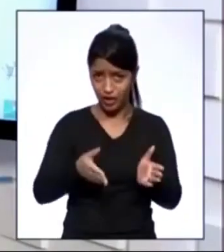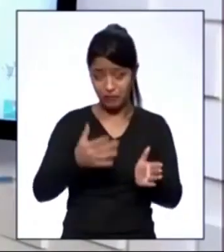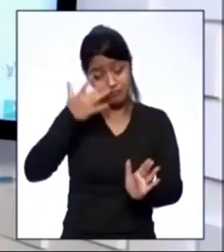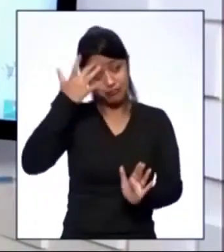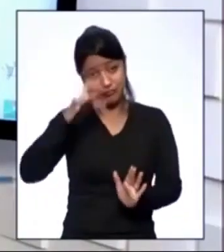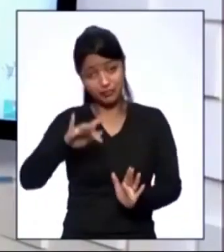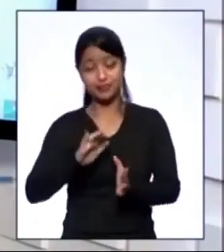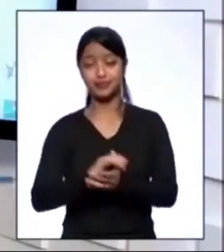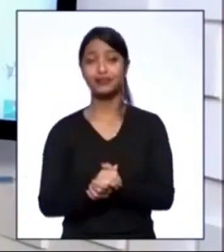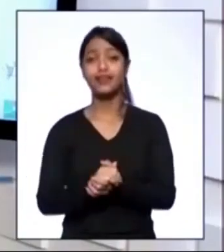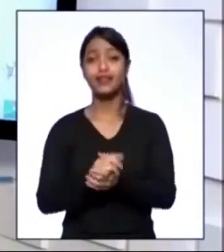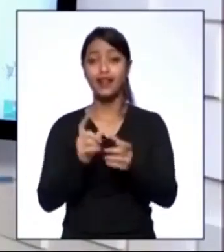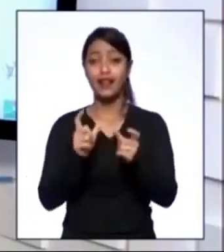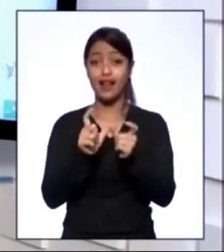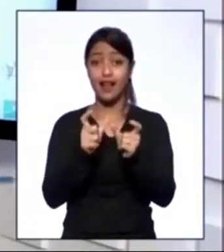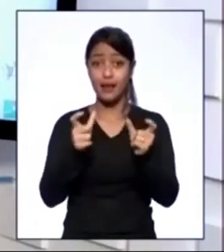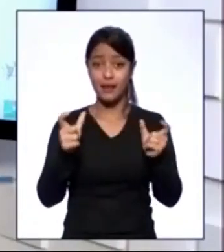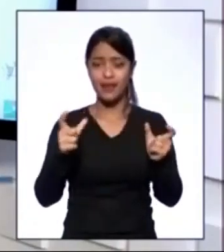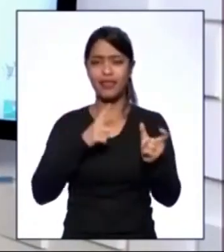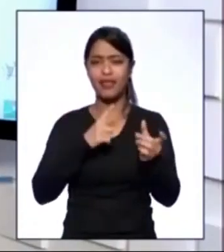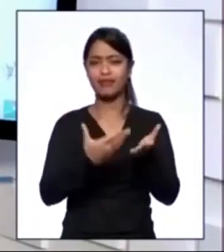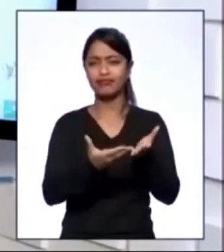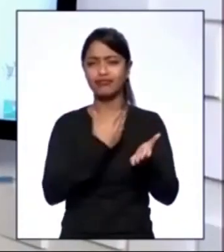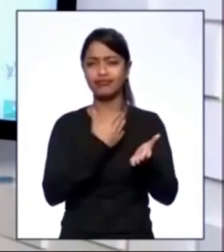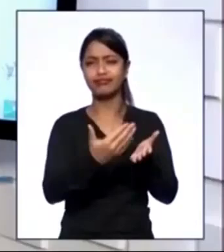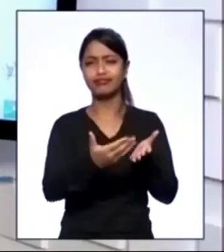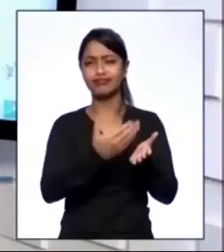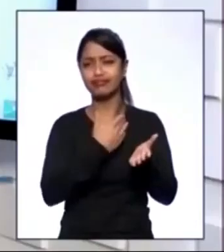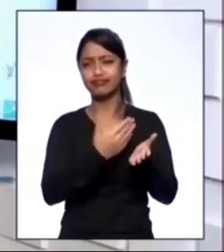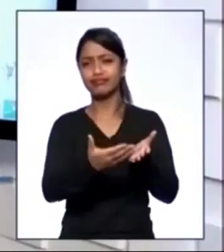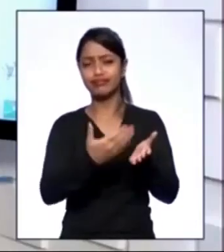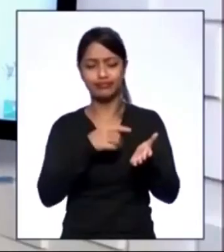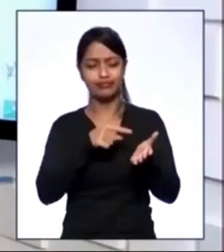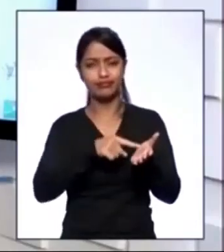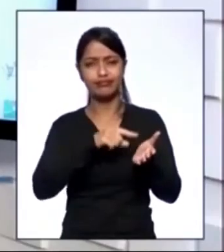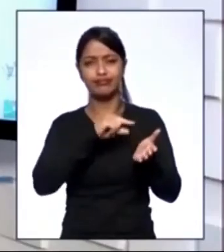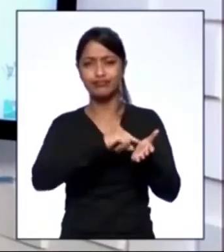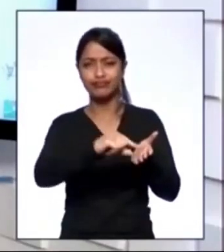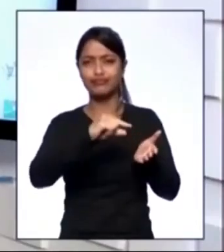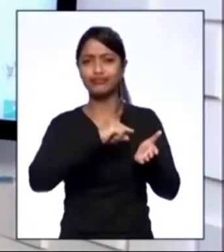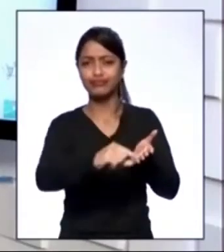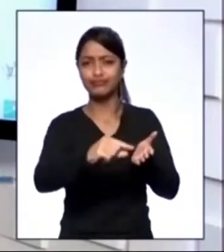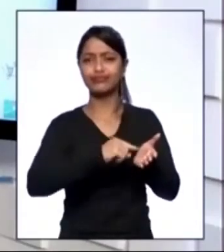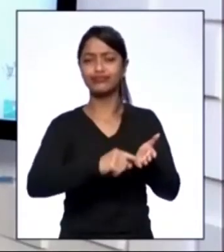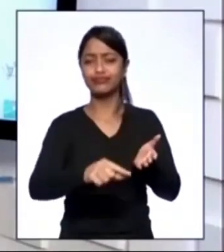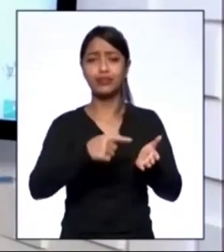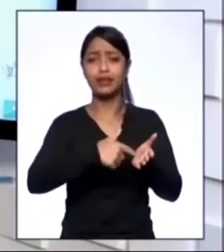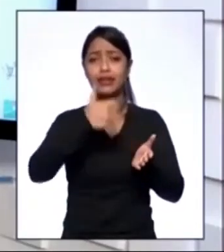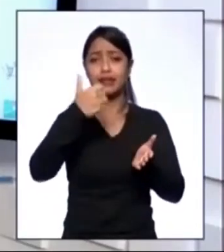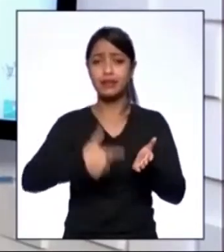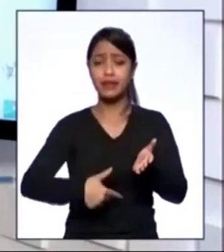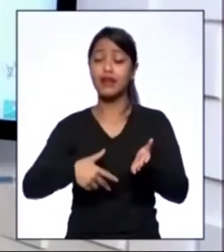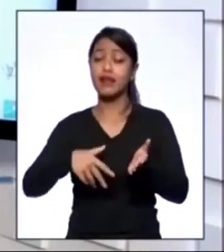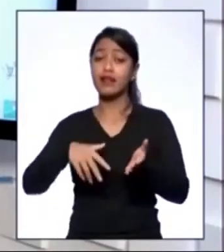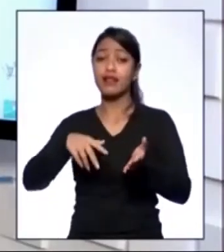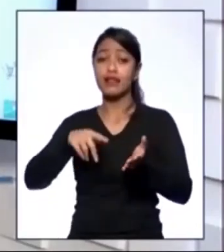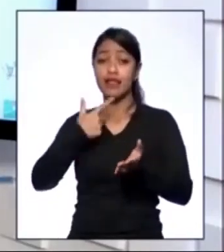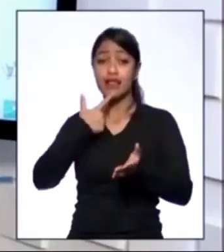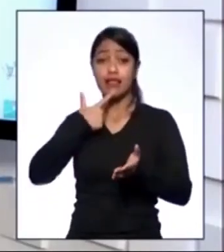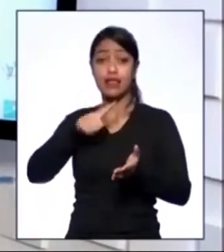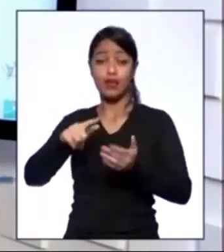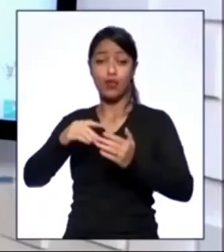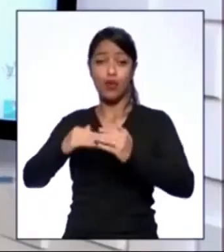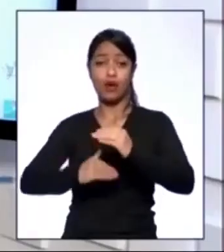ela versa, por páginas e páginas sobre como se faz para se apropriar da norma culta. É isso